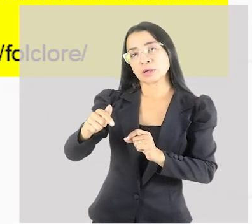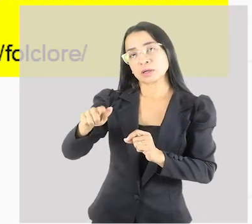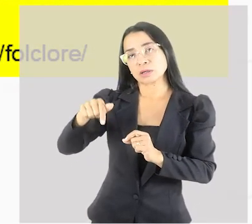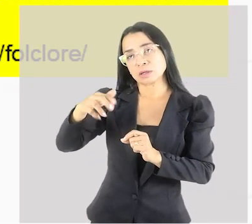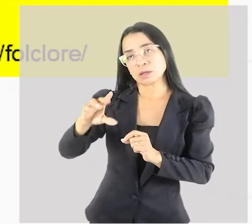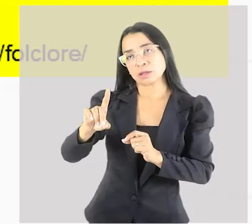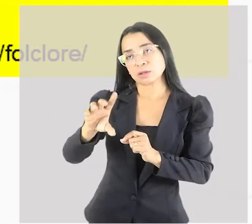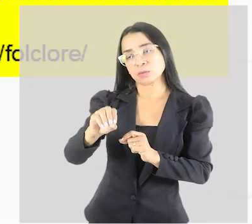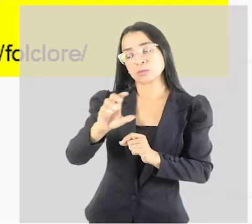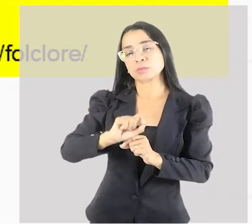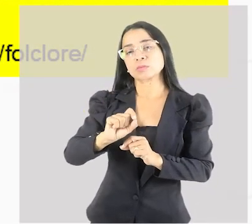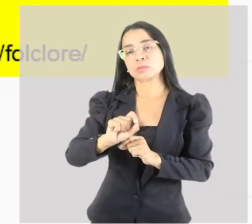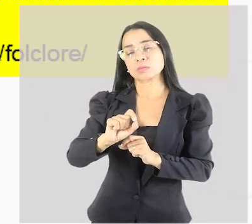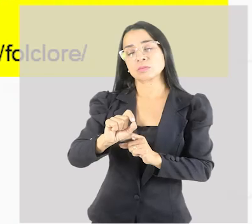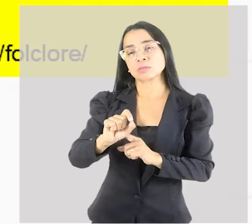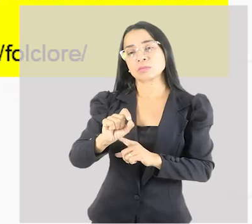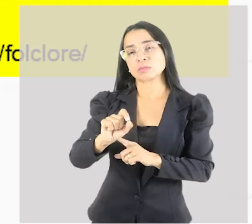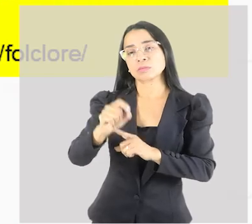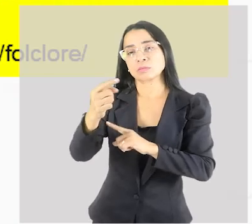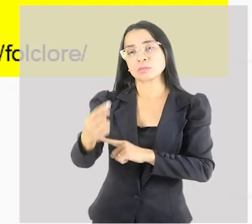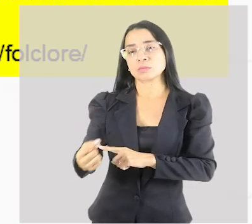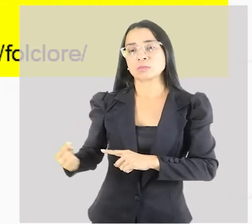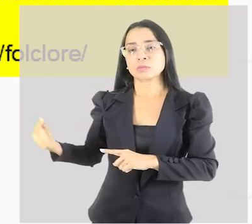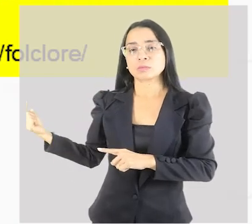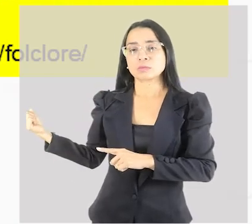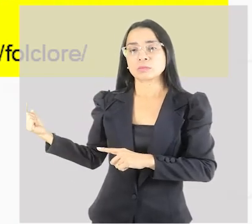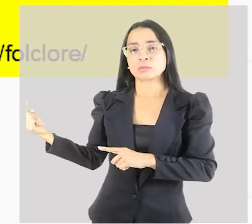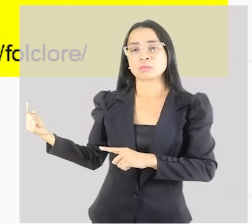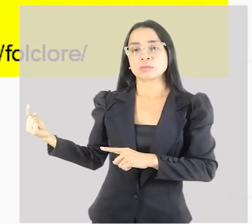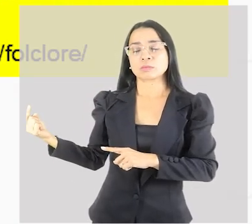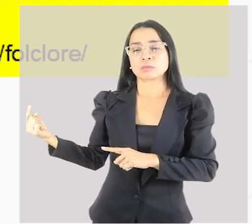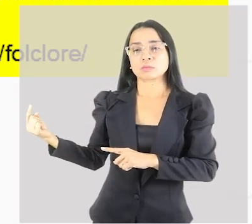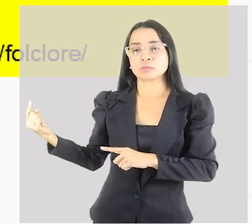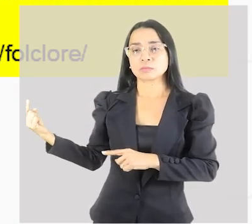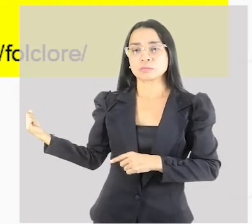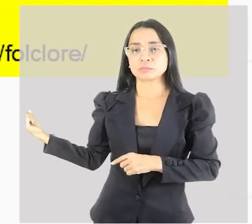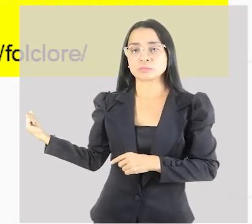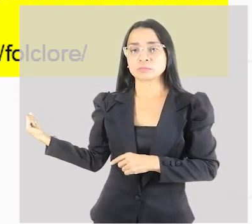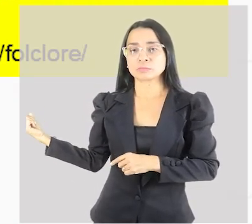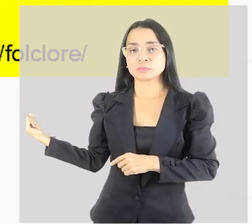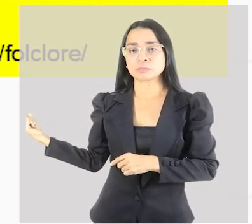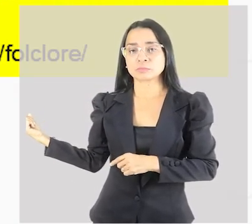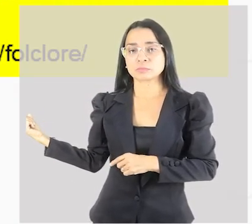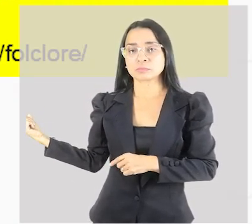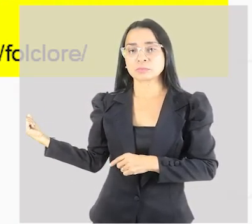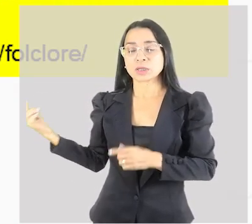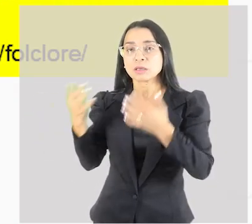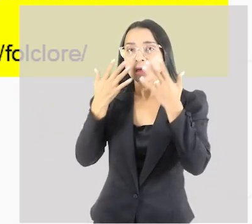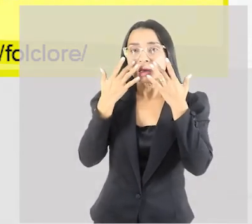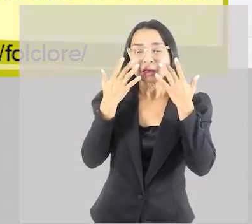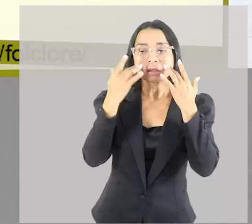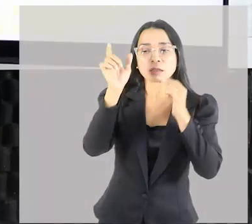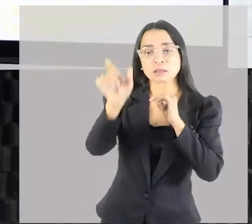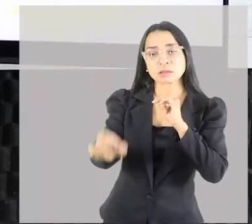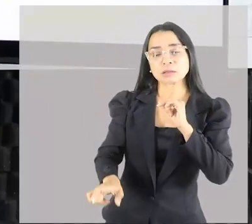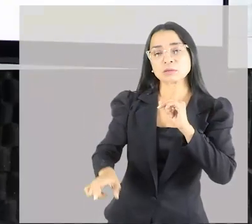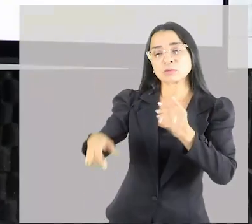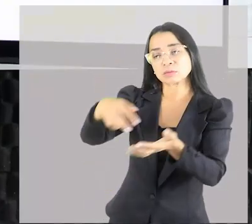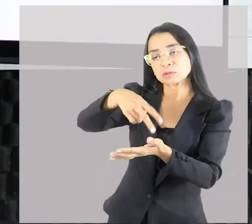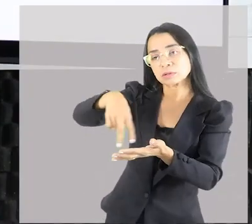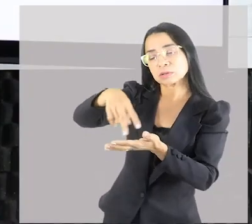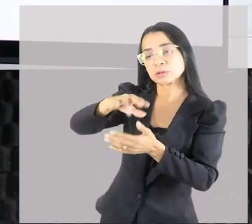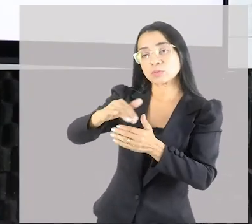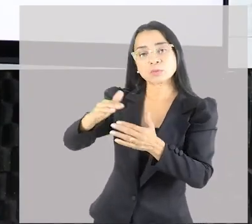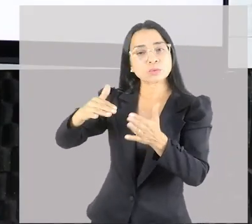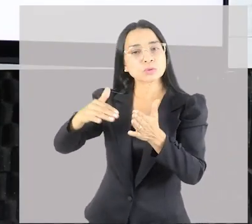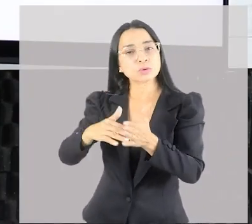uma dança, certo? Só que, por designação desses termos culturais, a gente tem atores, dançarinos, e isso tudo em volta